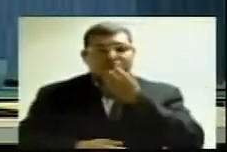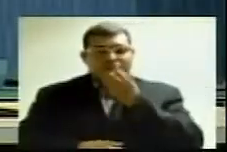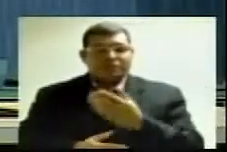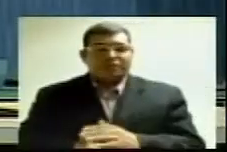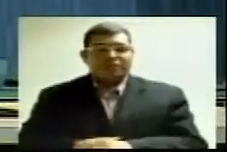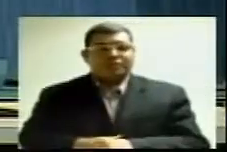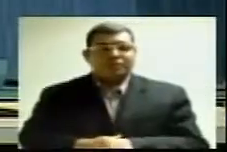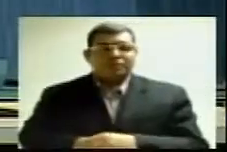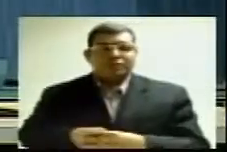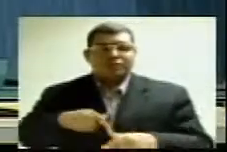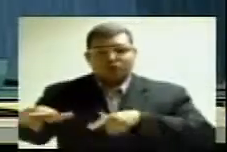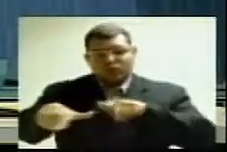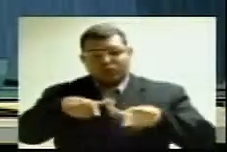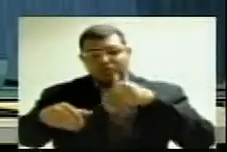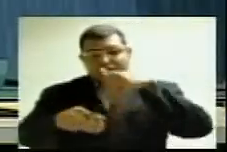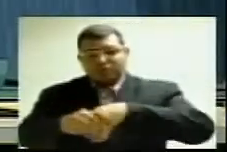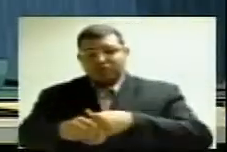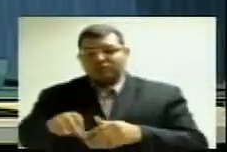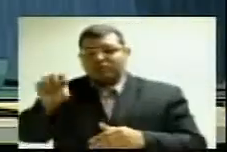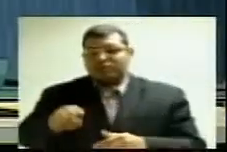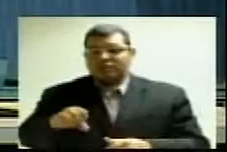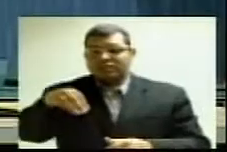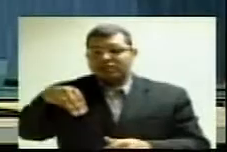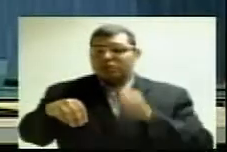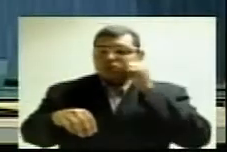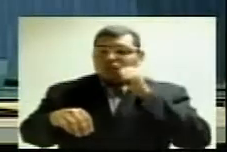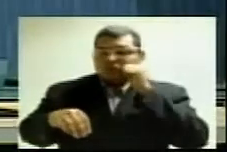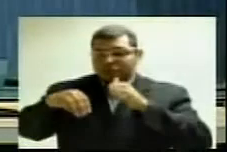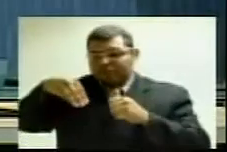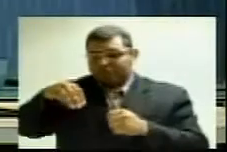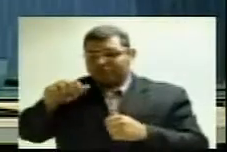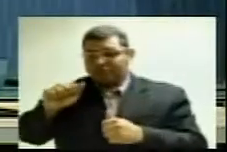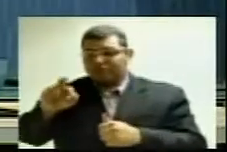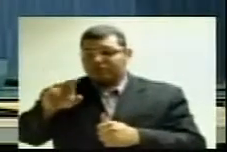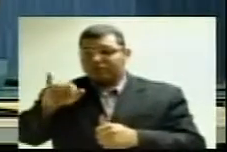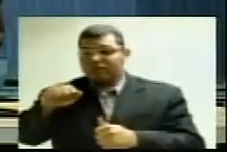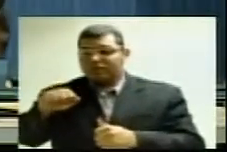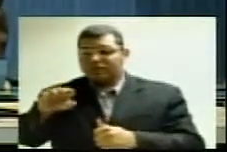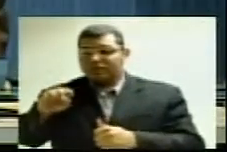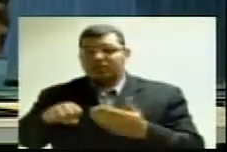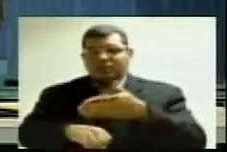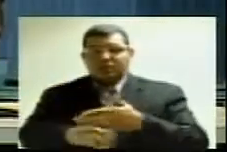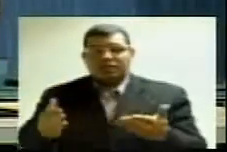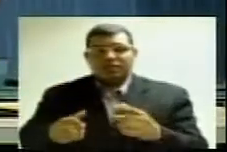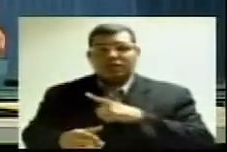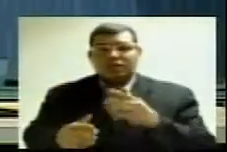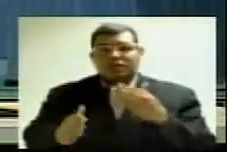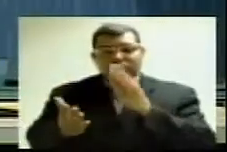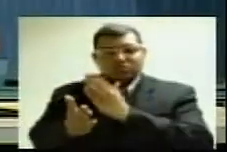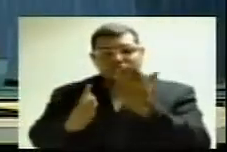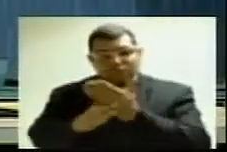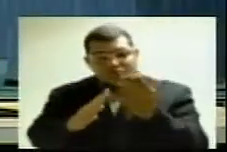Portanto, o desempenho eleitoral da ex-senadora Marina Silva sinalizou que há